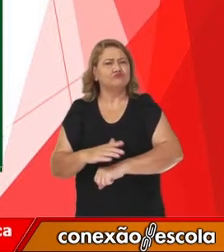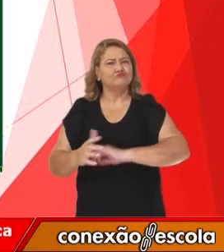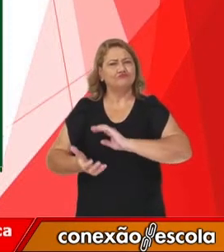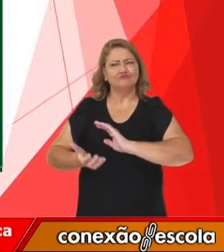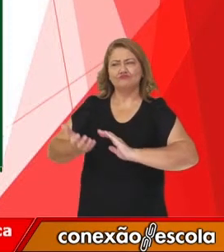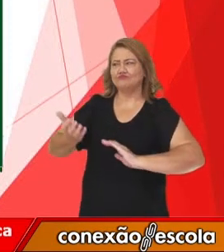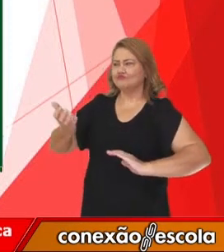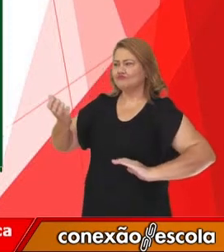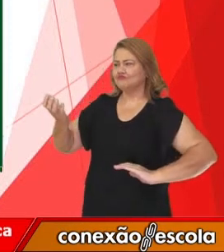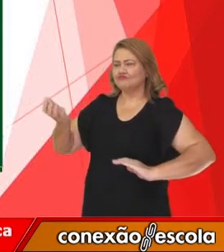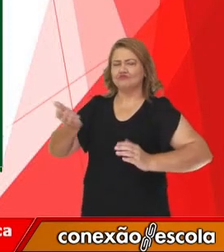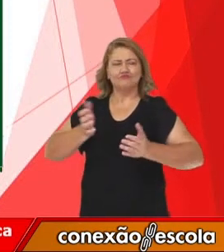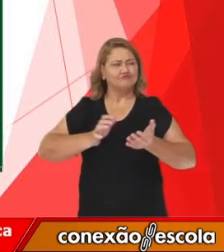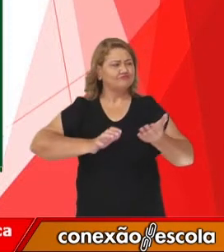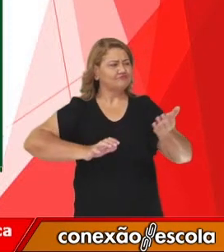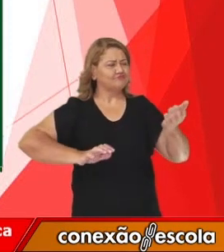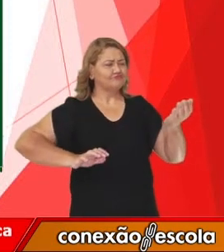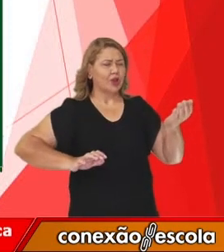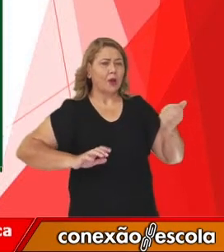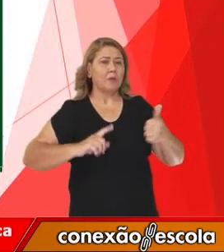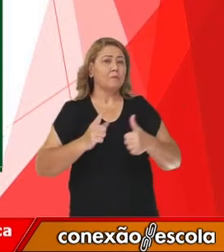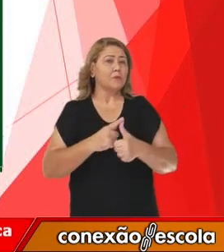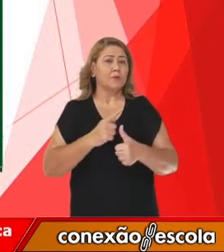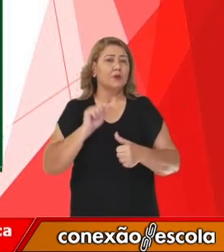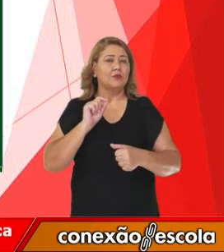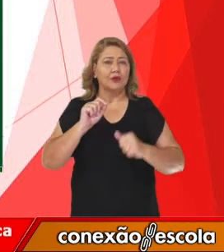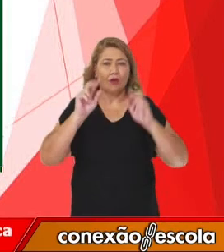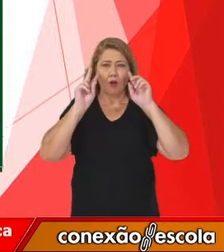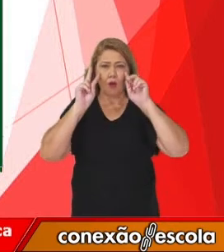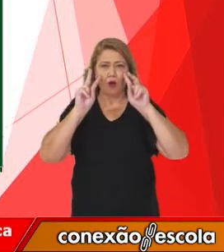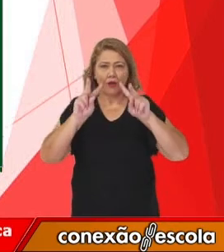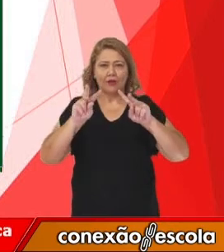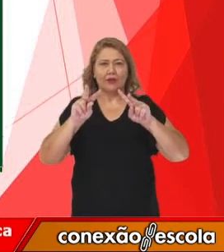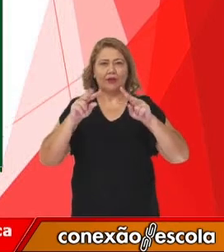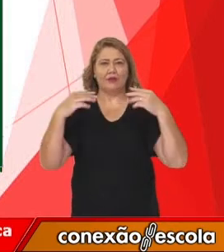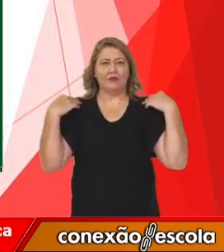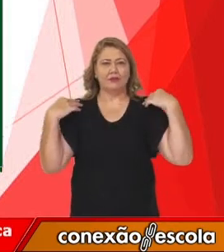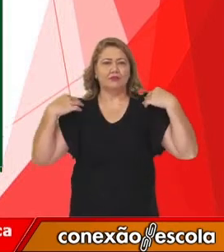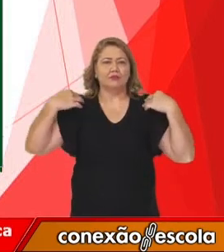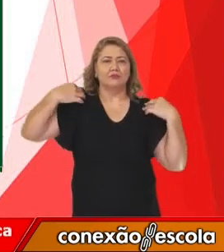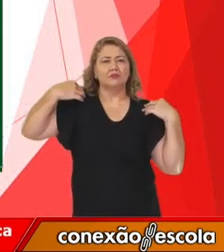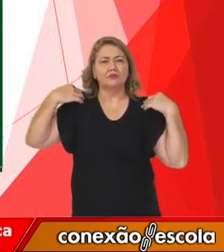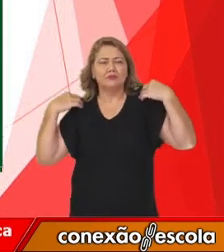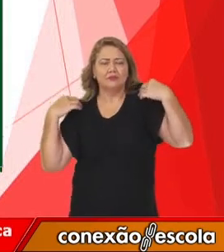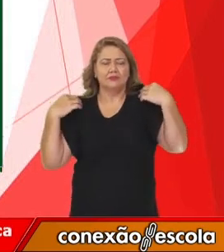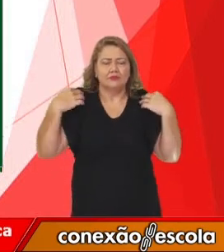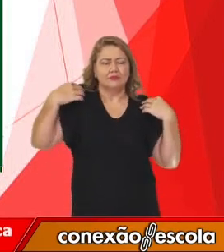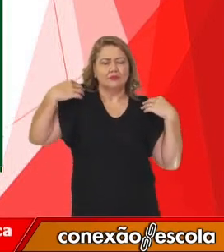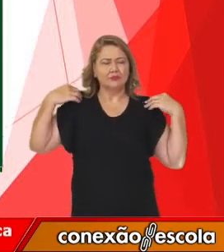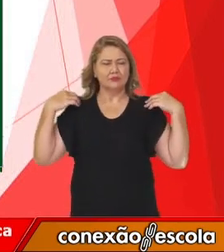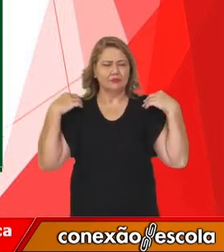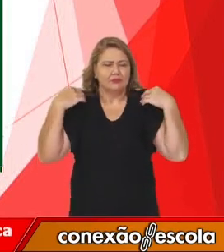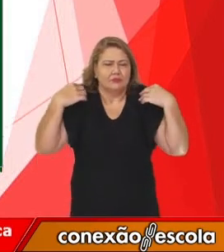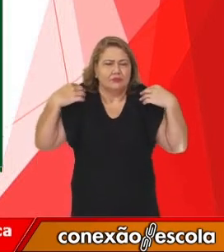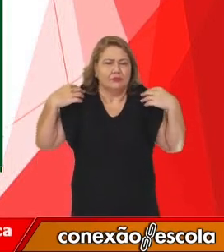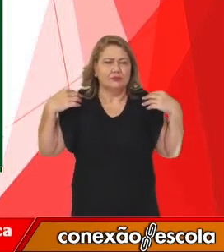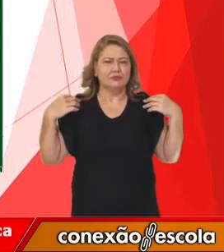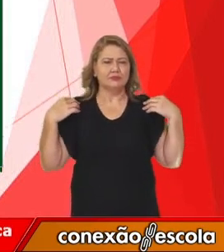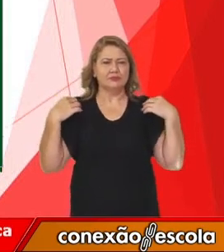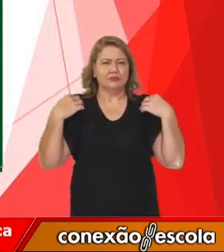time titular primeiro olhar para frente com os ombros soltos e bem arredondados